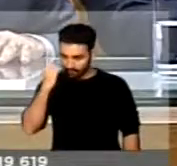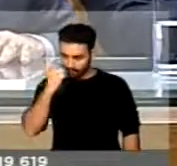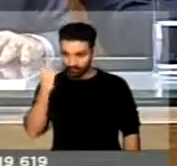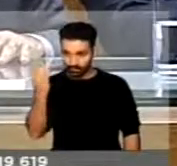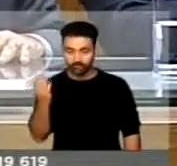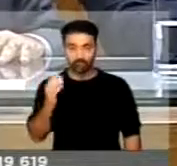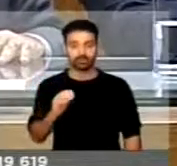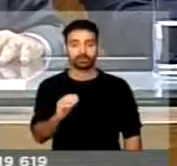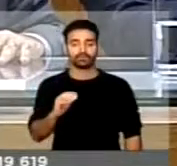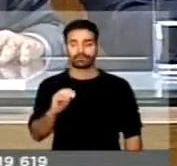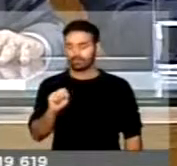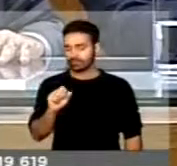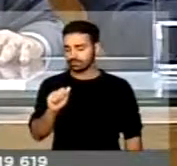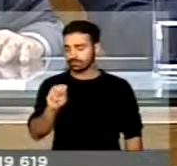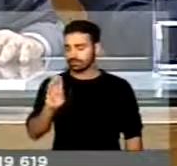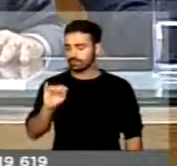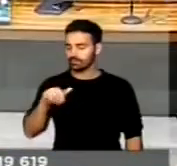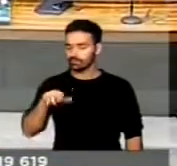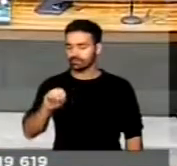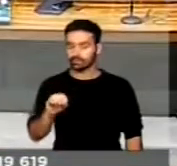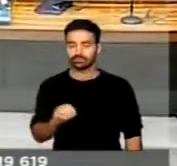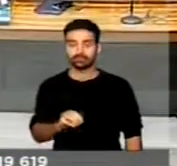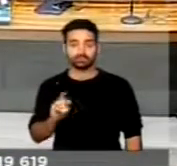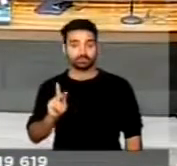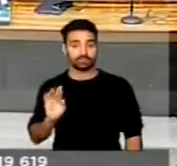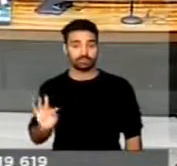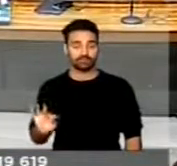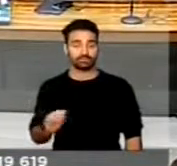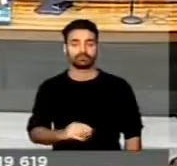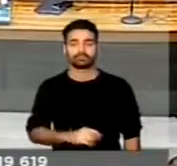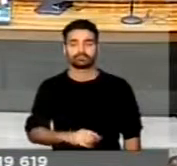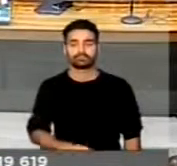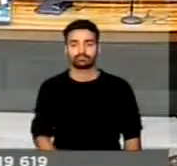Cabo Sabino. PT Caetano.